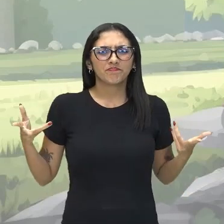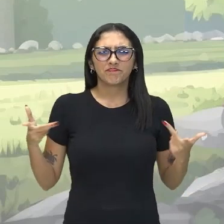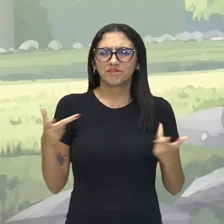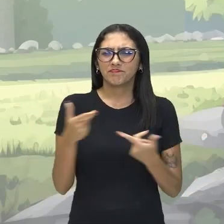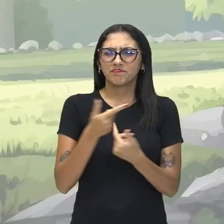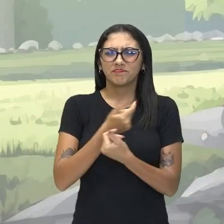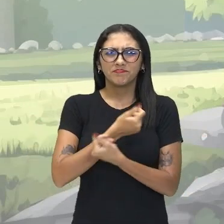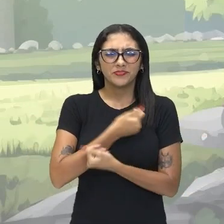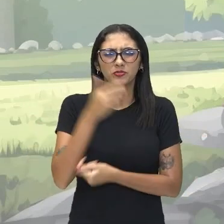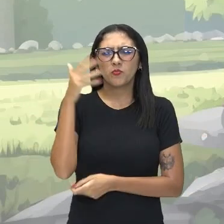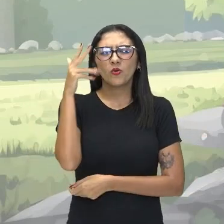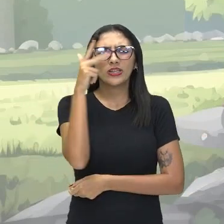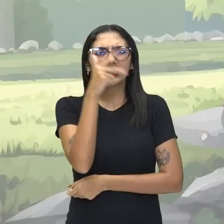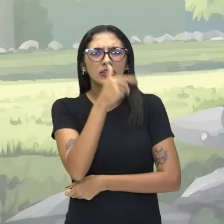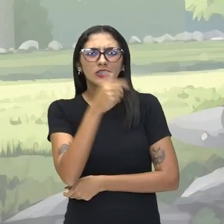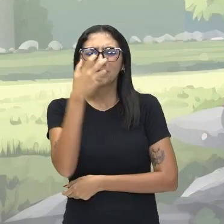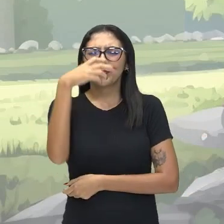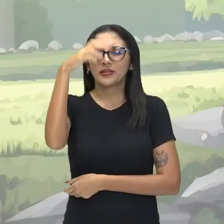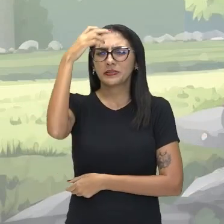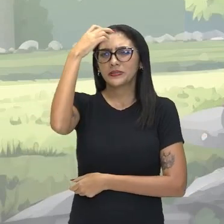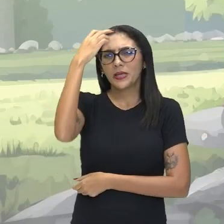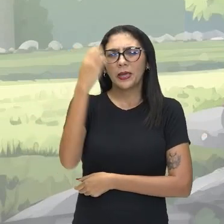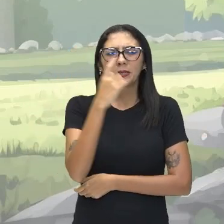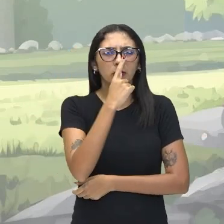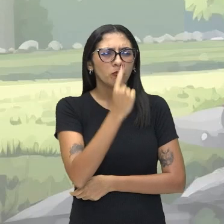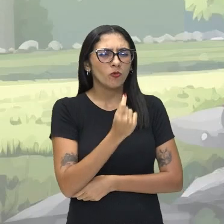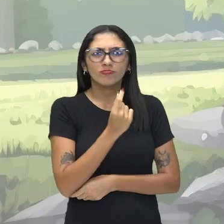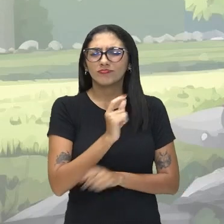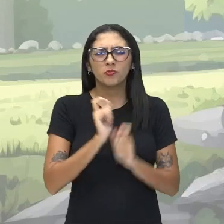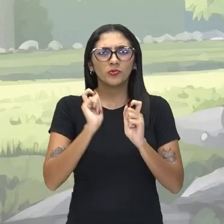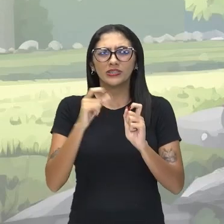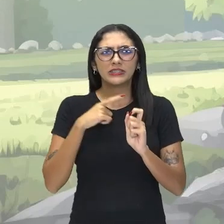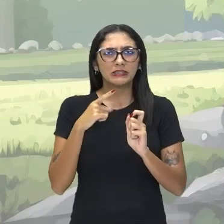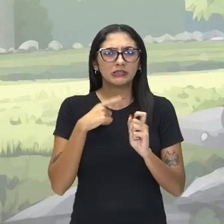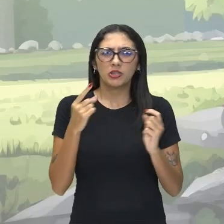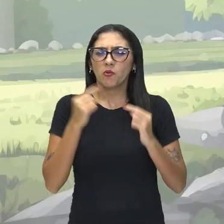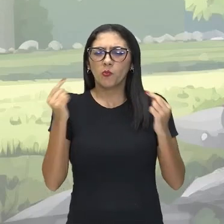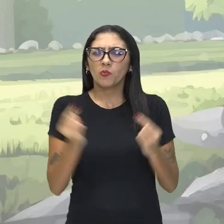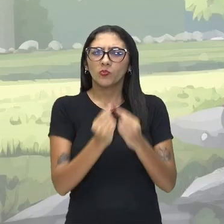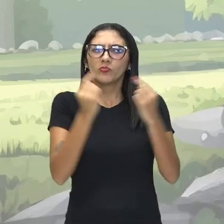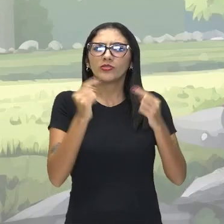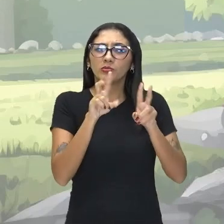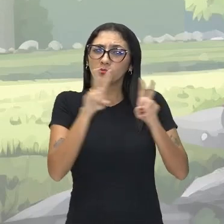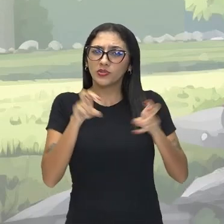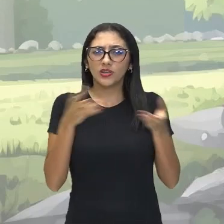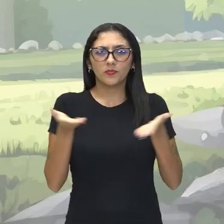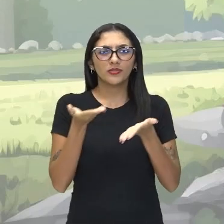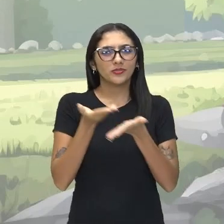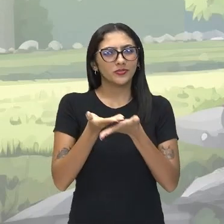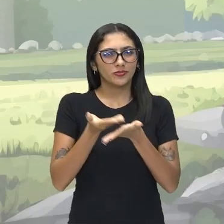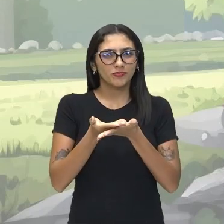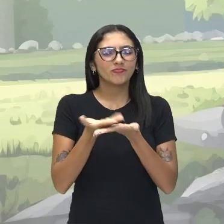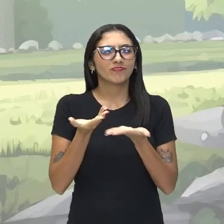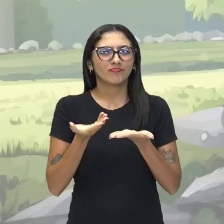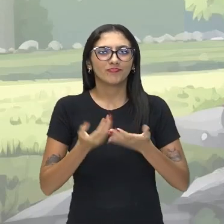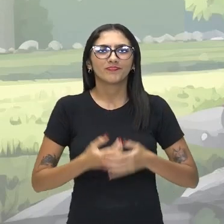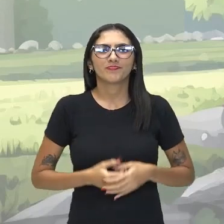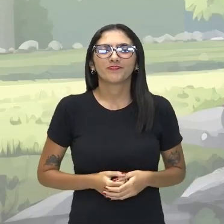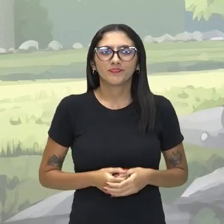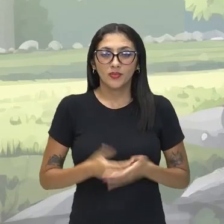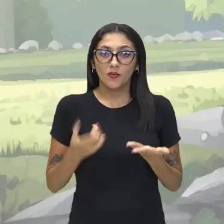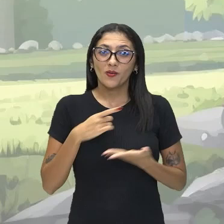né, de princesas, de bruxa. O que será que isso tem a ver com a nossa aula, professor? Nós vamos falar